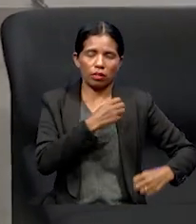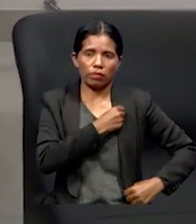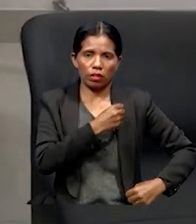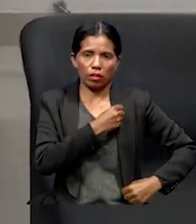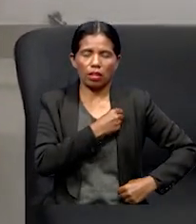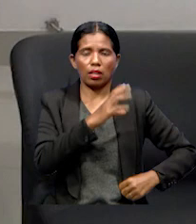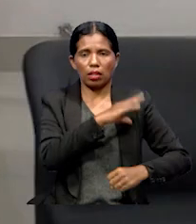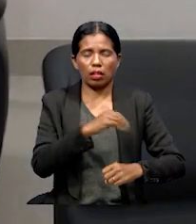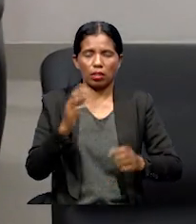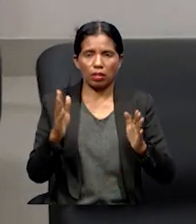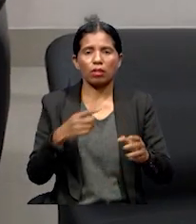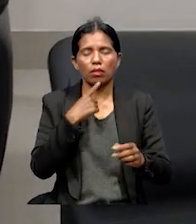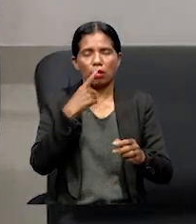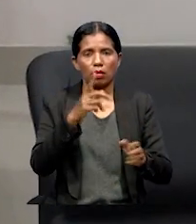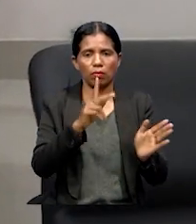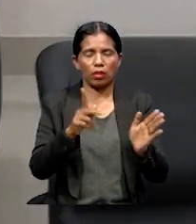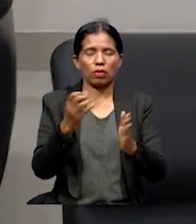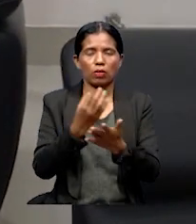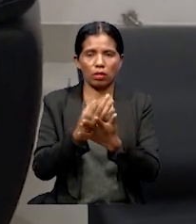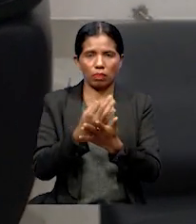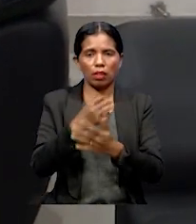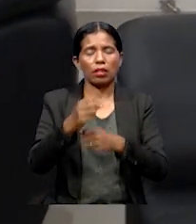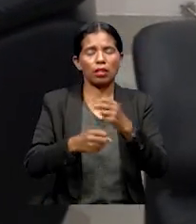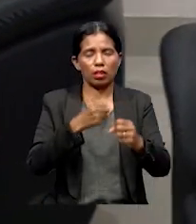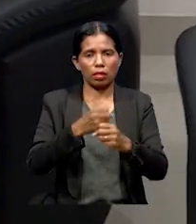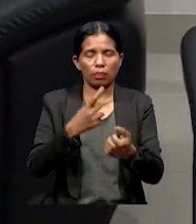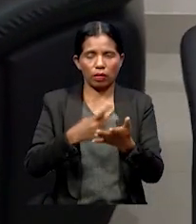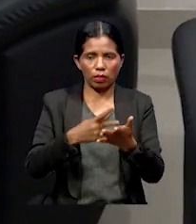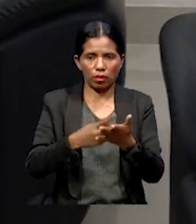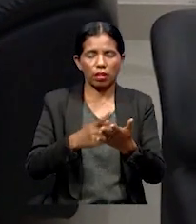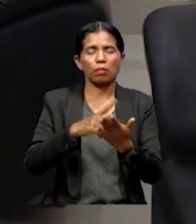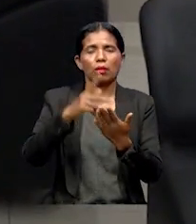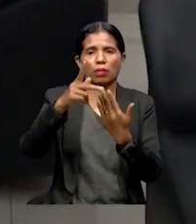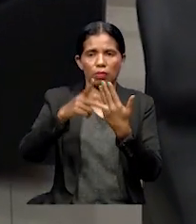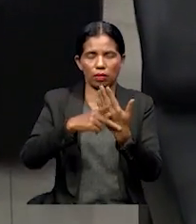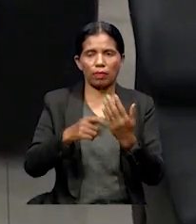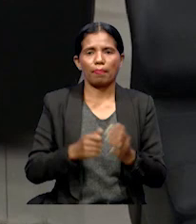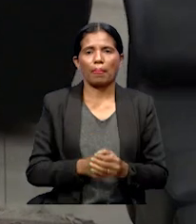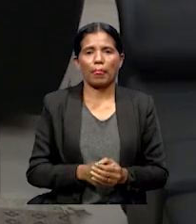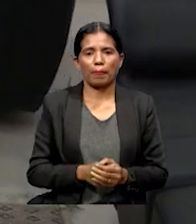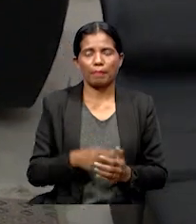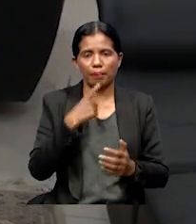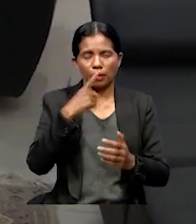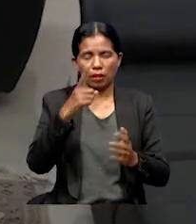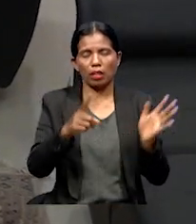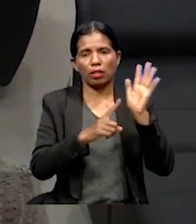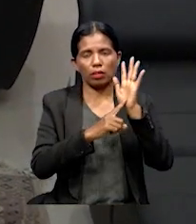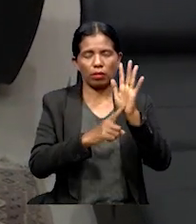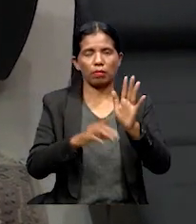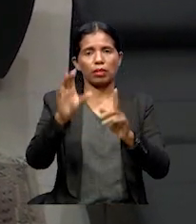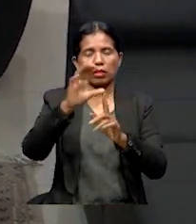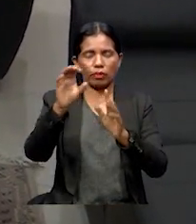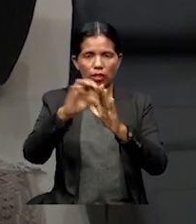ONA, nomos plano orçamento anual ba projeto Lei Programação Militar. Falo Ratelaek nos informa ba Chefe